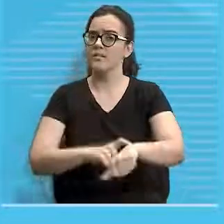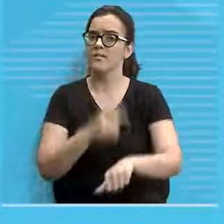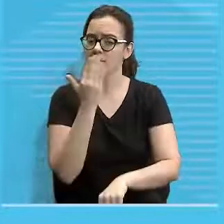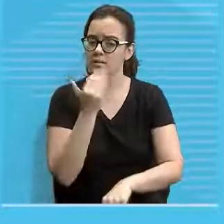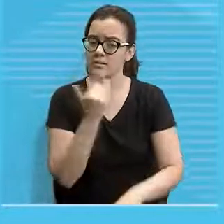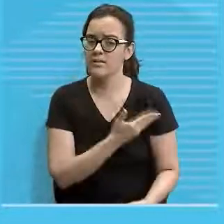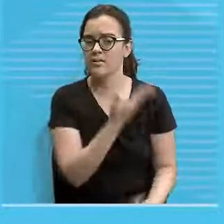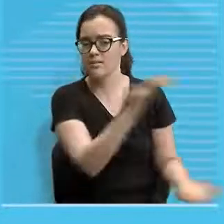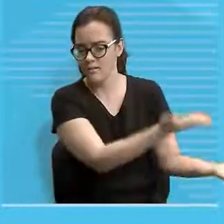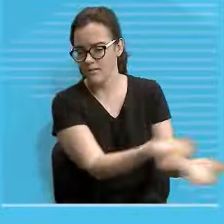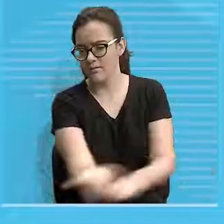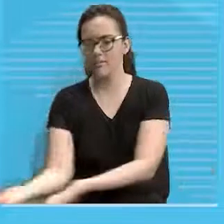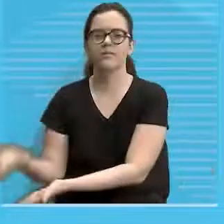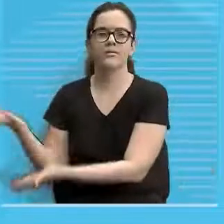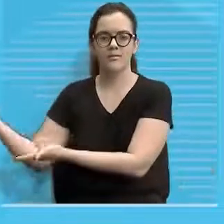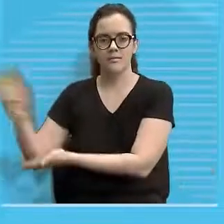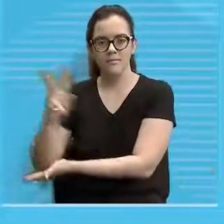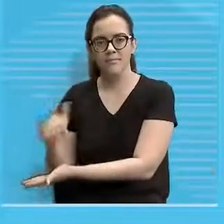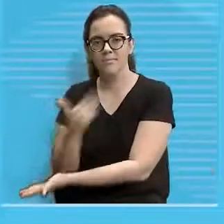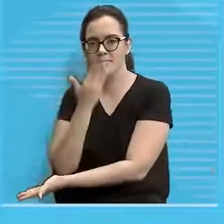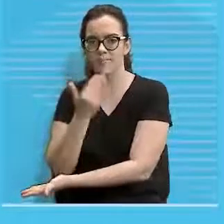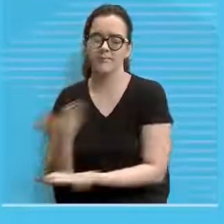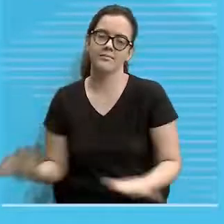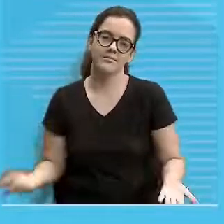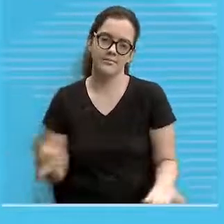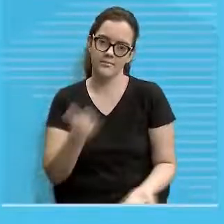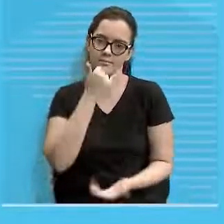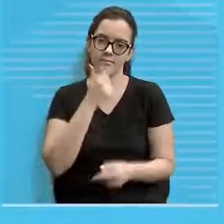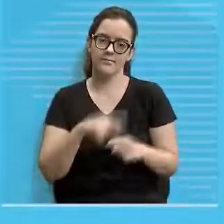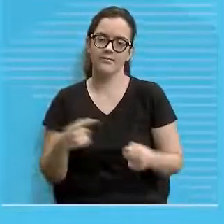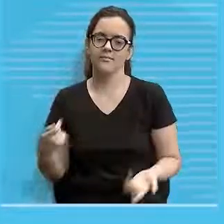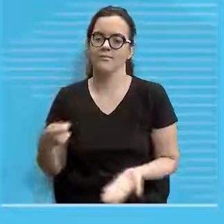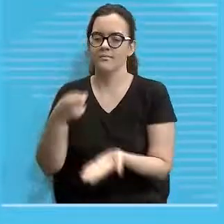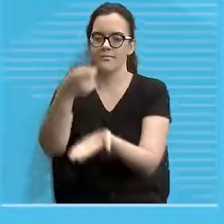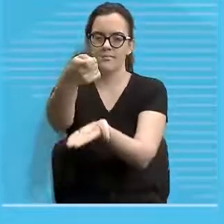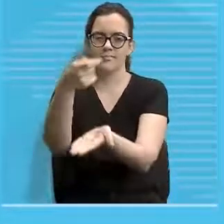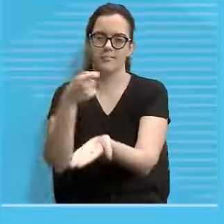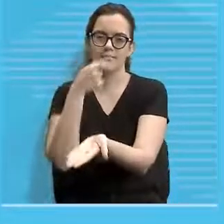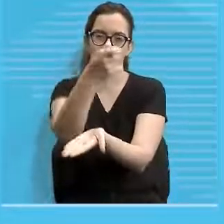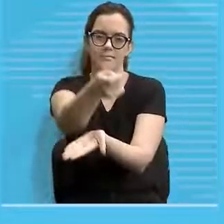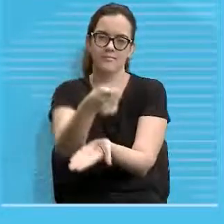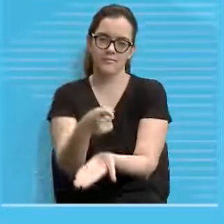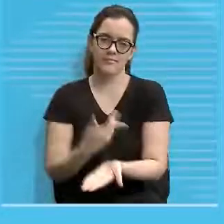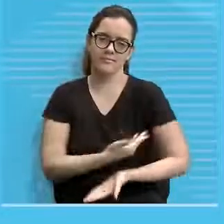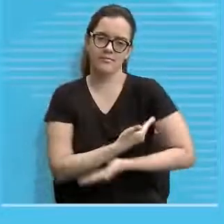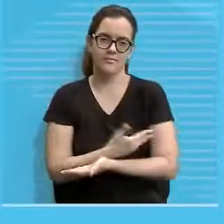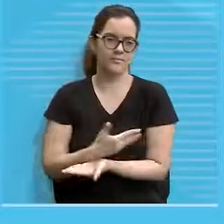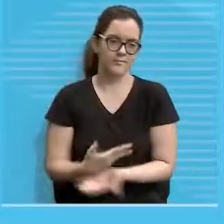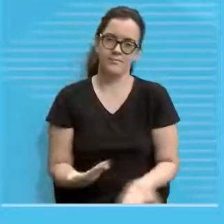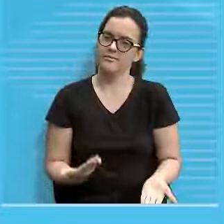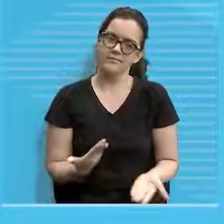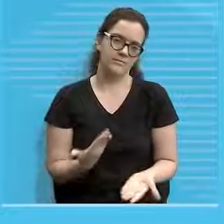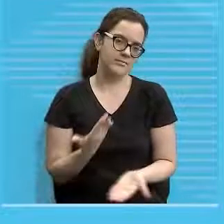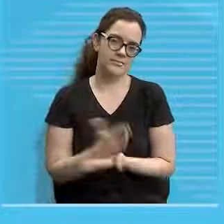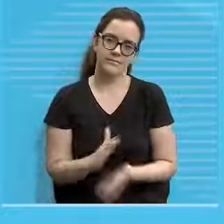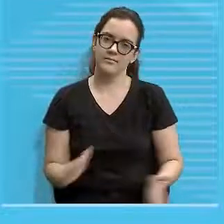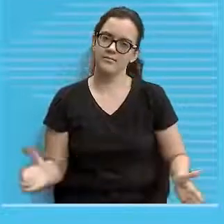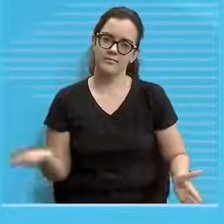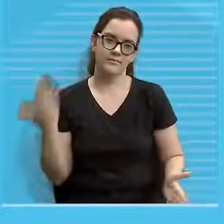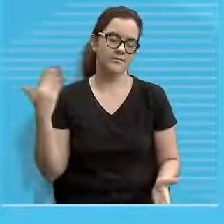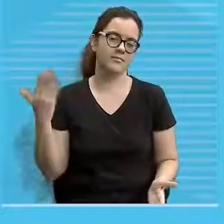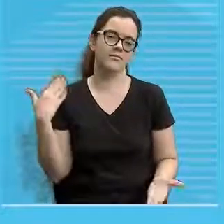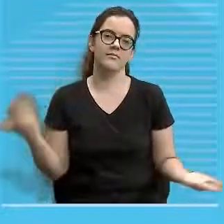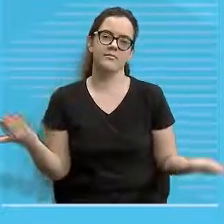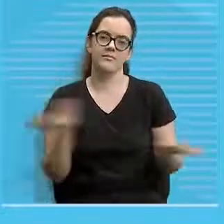prato, colocar a comida na boca, não, né? Porque aí a gente, quando a gente é um bebê, agora vocês já estão no ensino médio, vocês têm